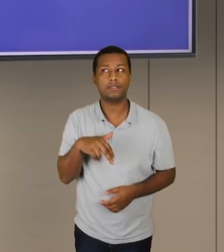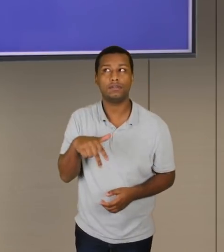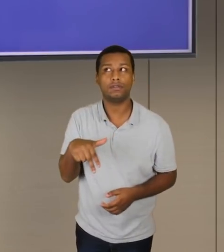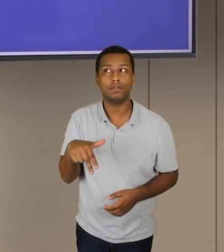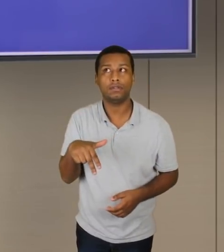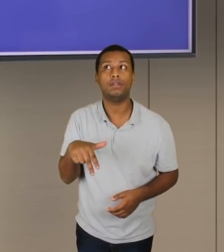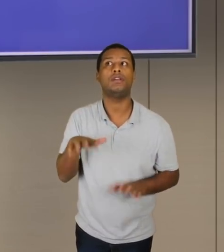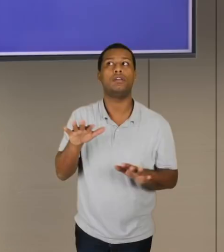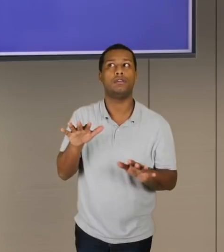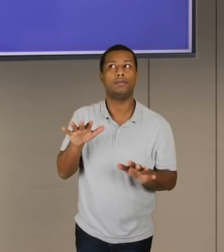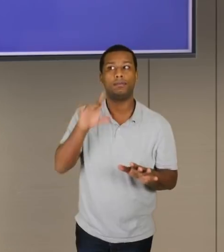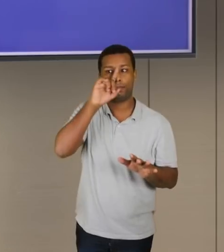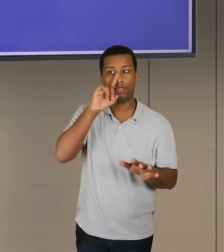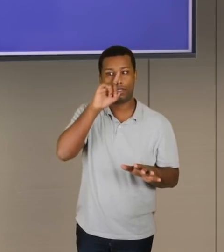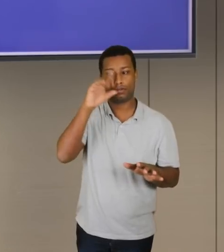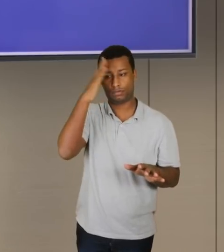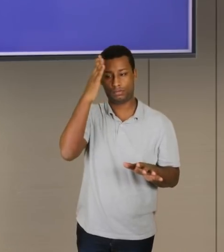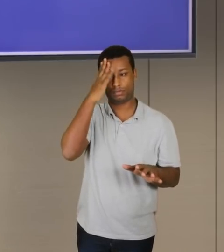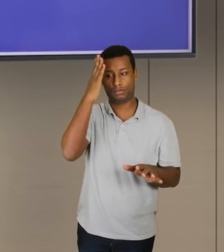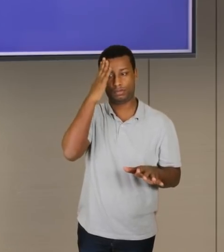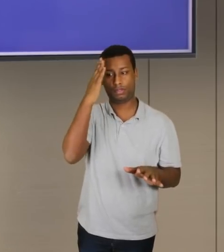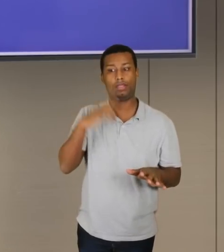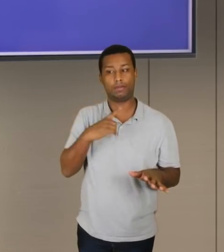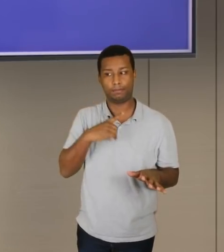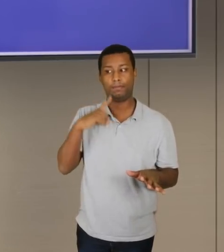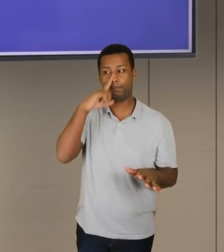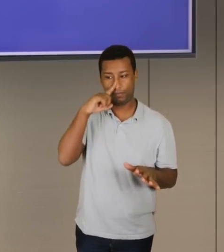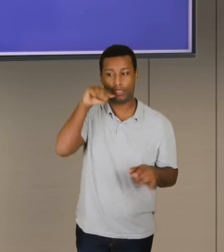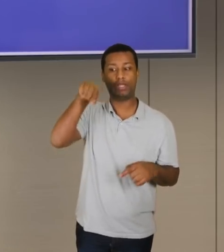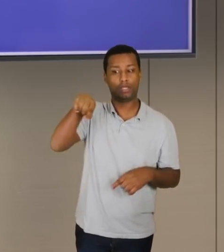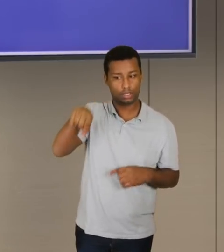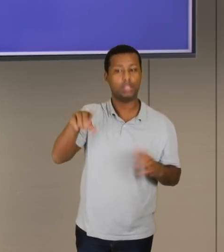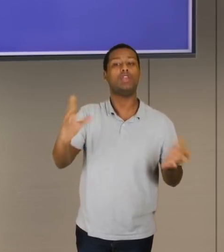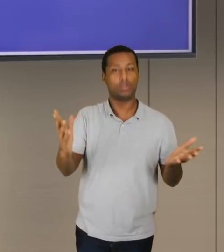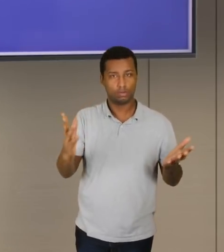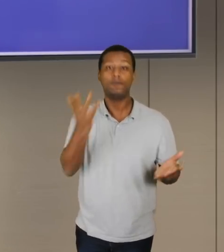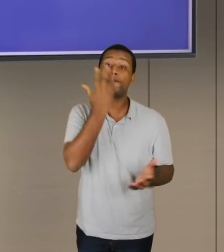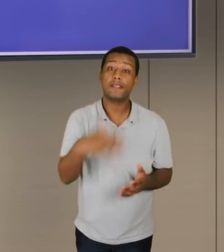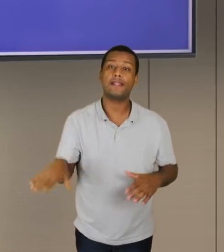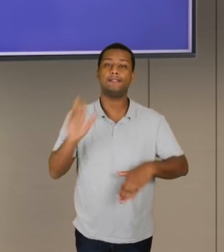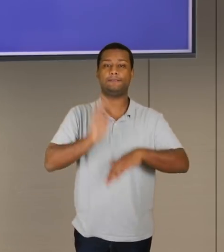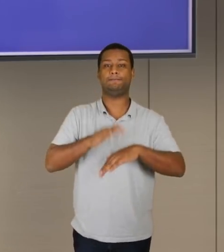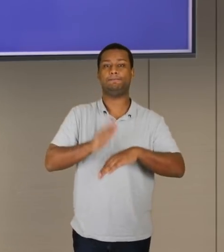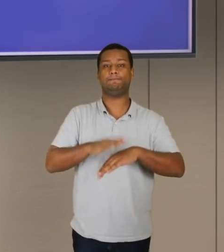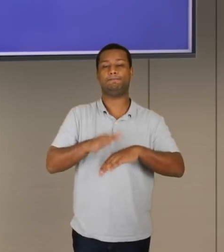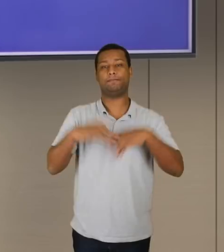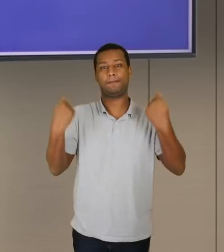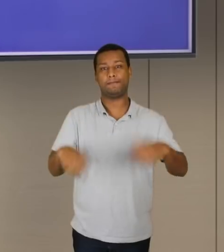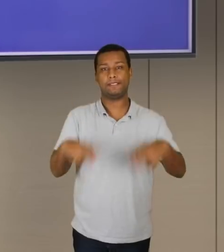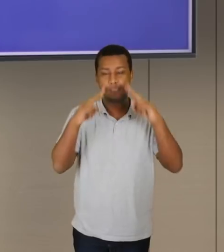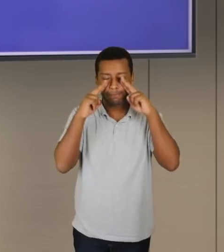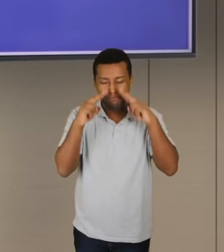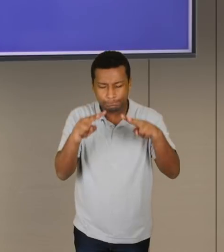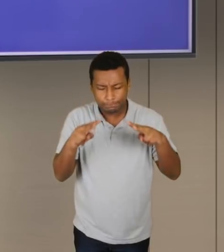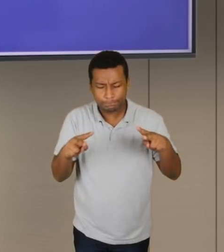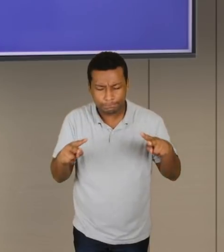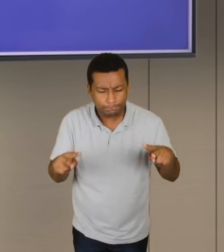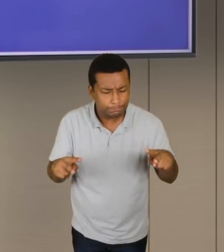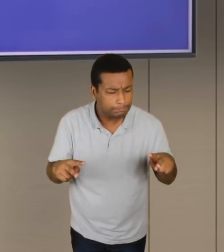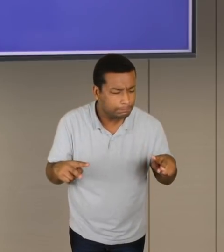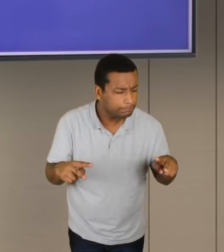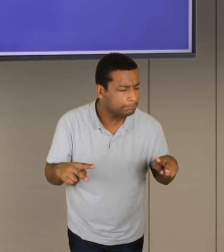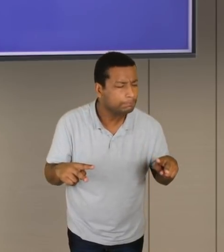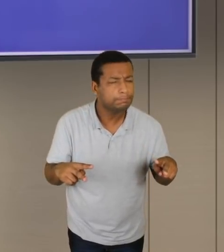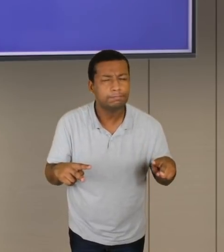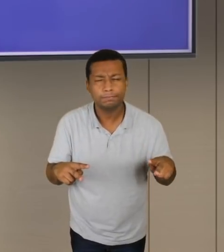com a luminosidade do local, onde é mais confortável para ele. Precisamos dar à criança